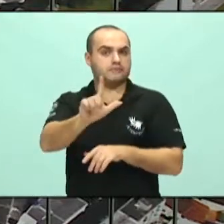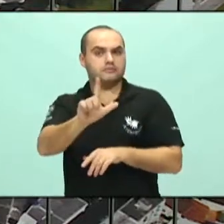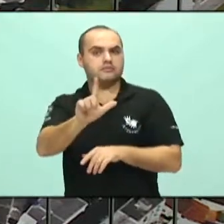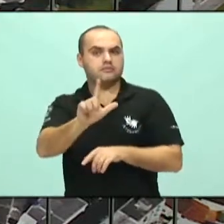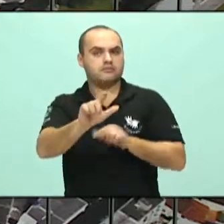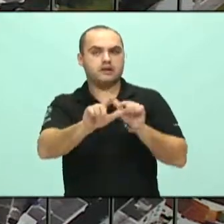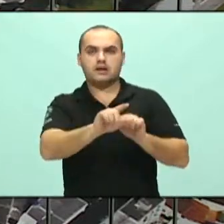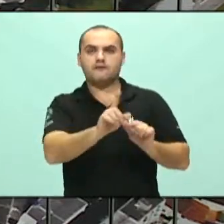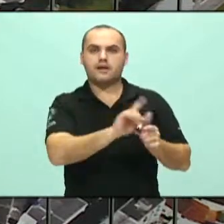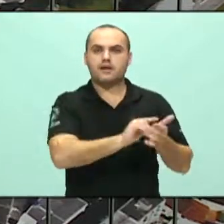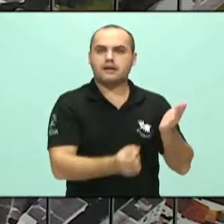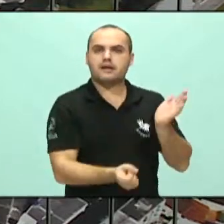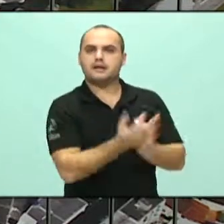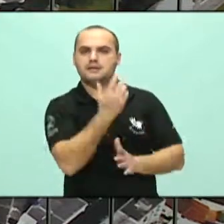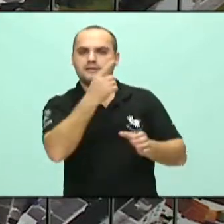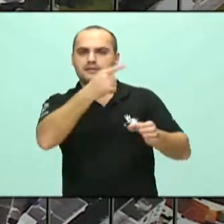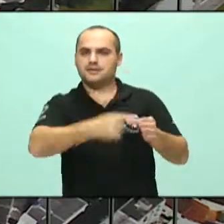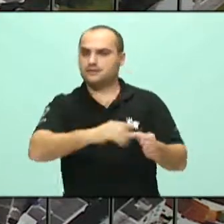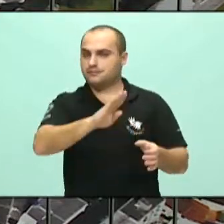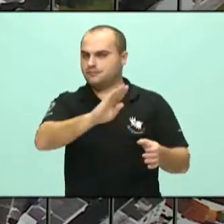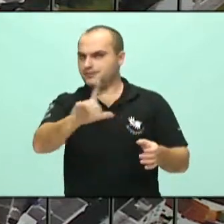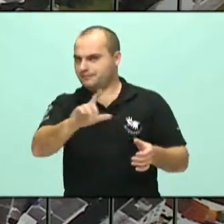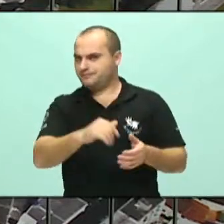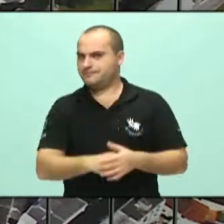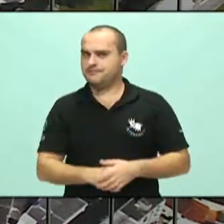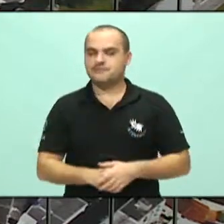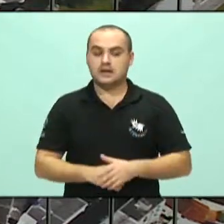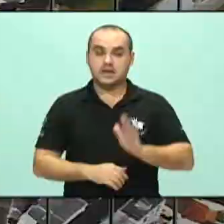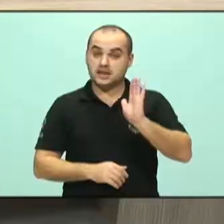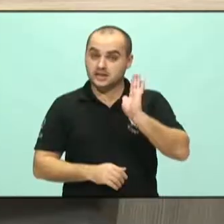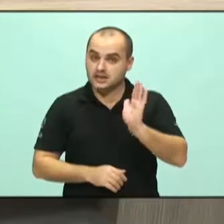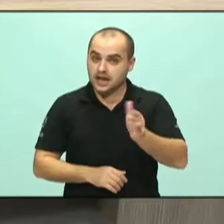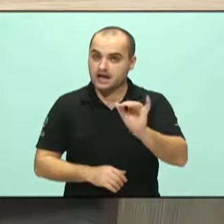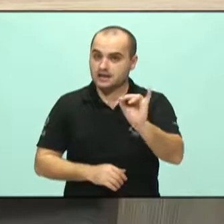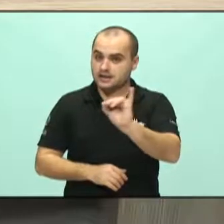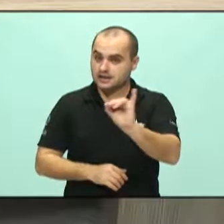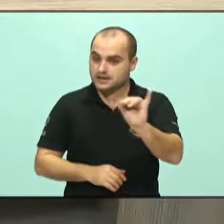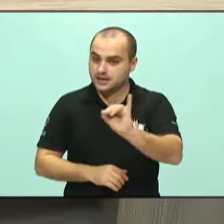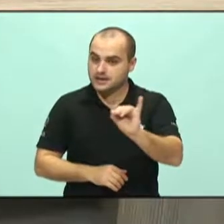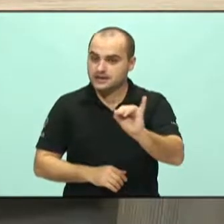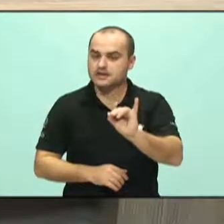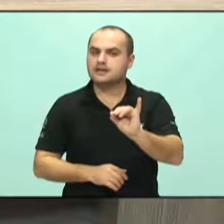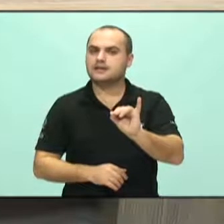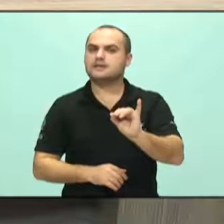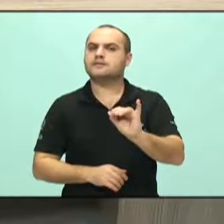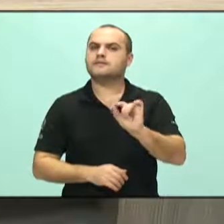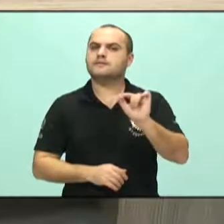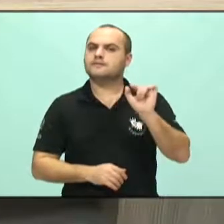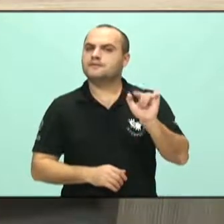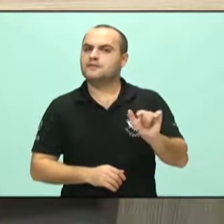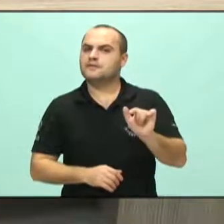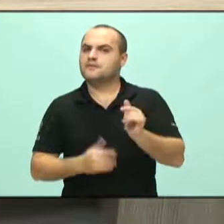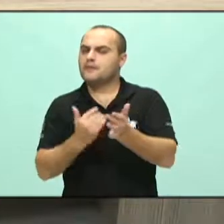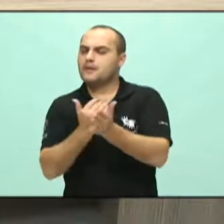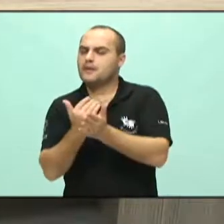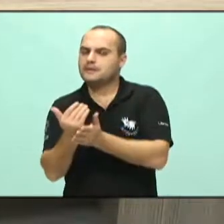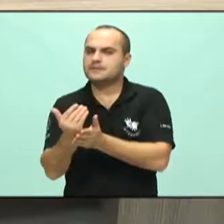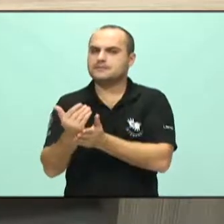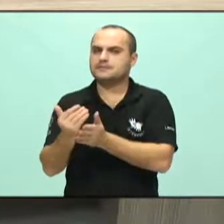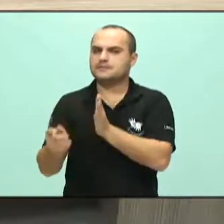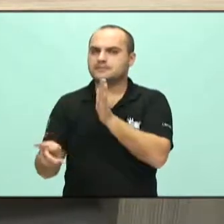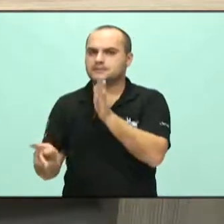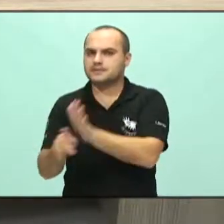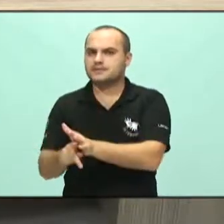fundador de Blumenau. No caso de Itajaí, o processo foi um processo feito